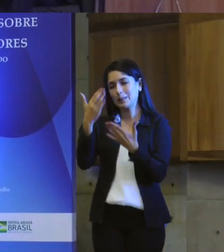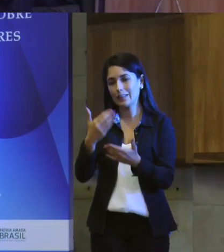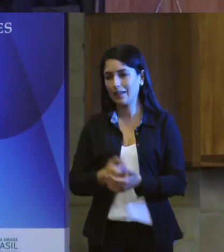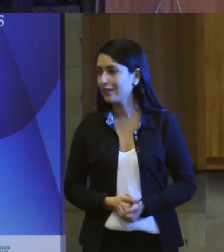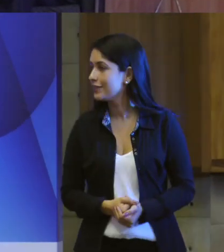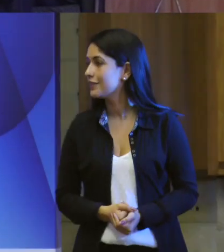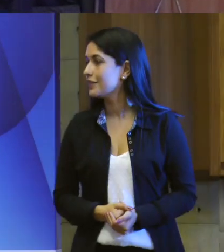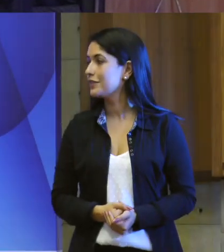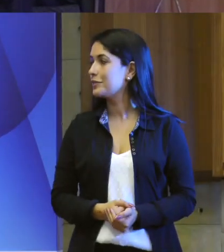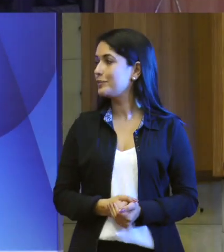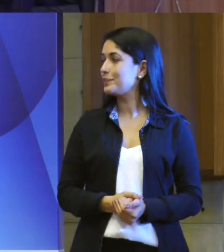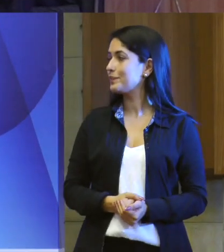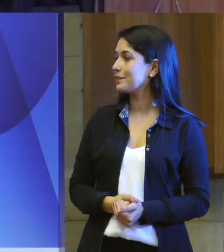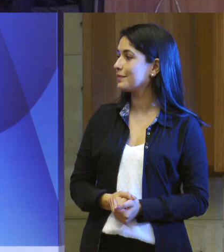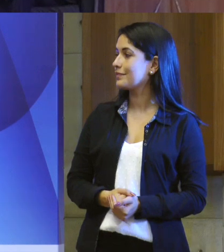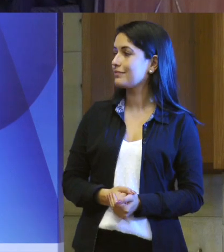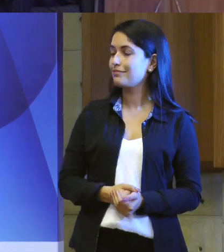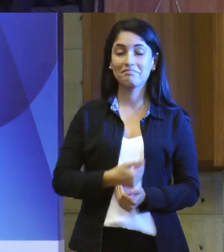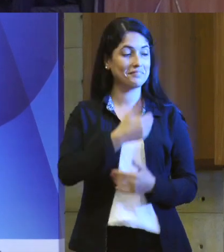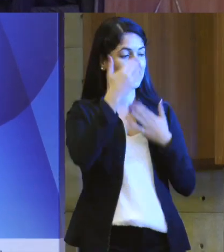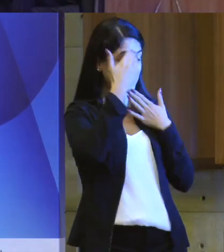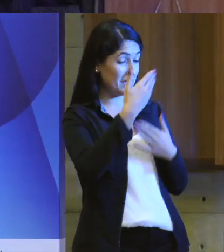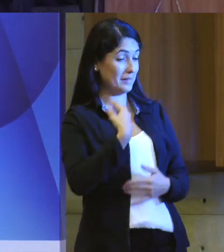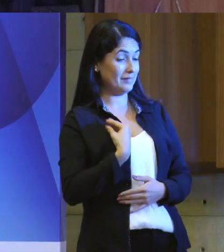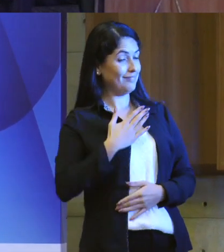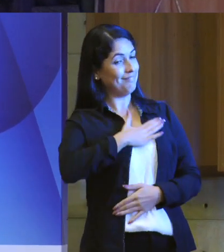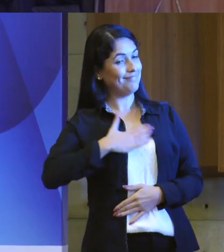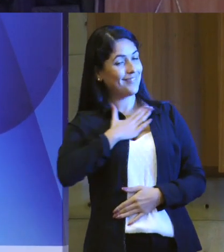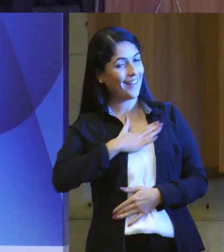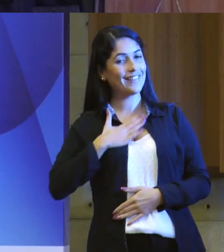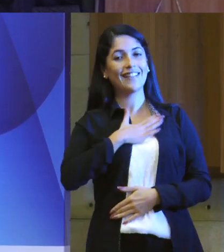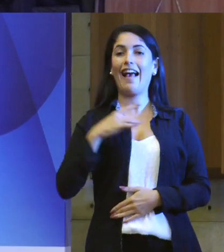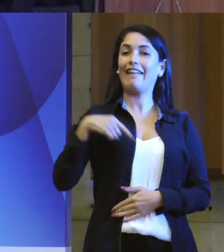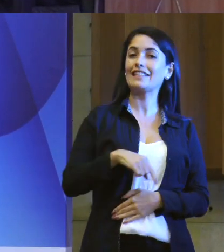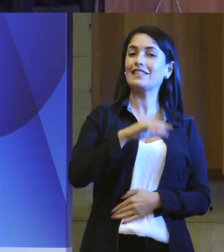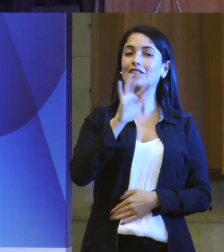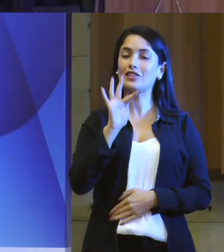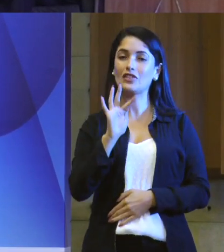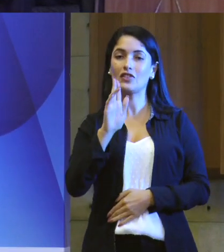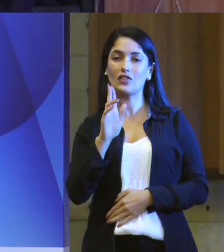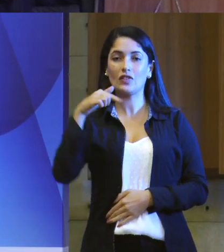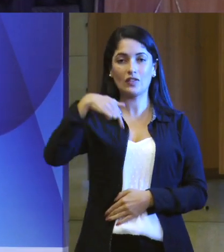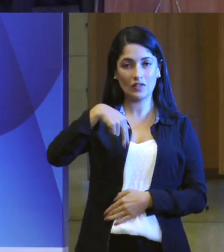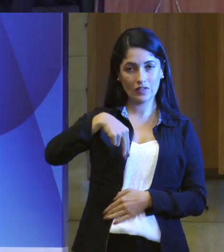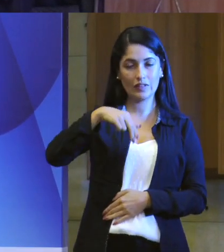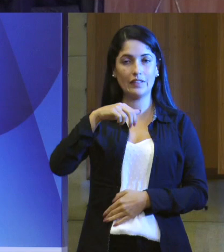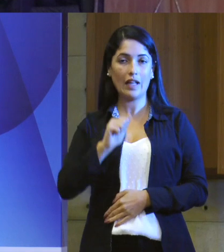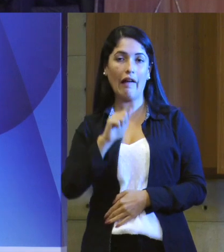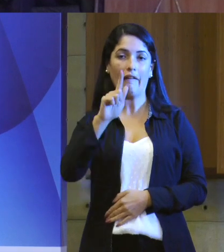à venda loew obrigado um prazer estar aqui fazer com marcos também é